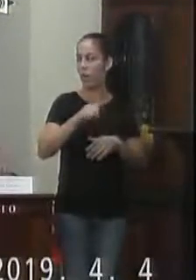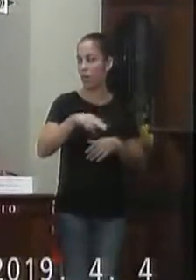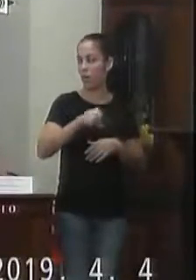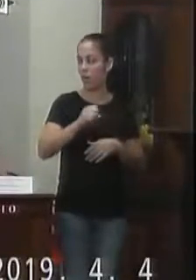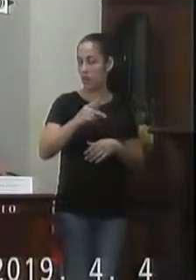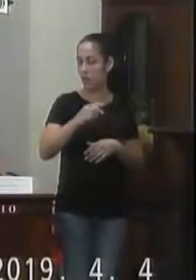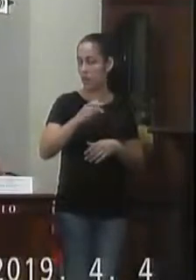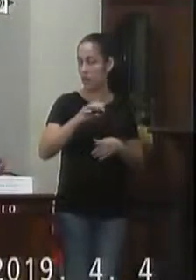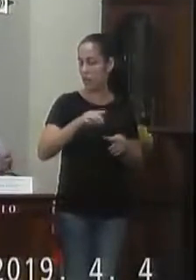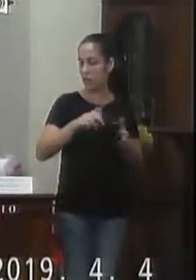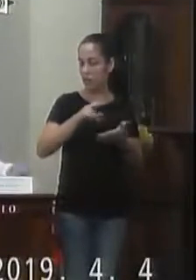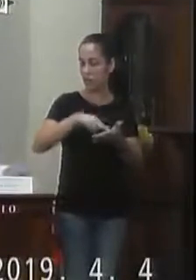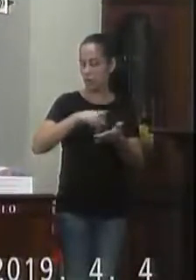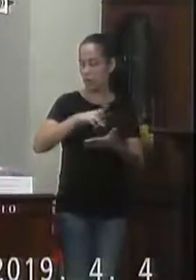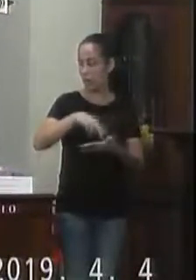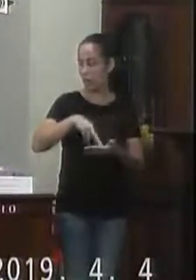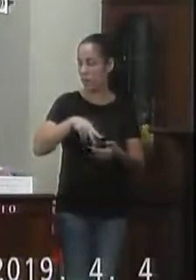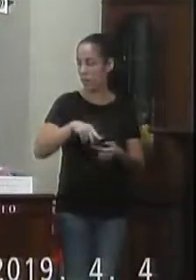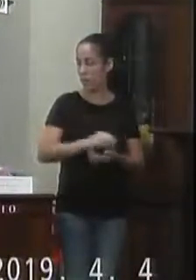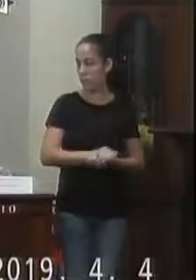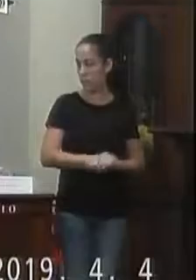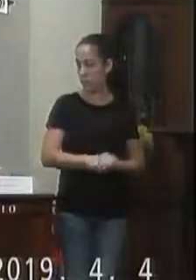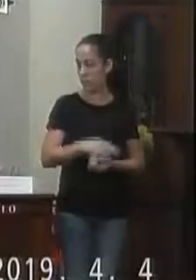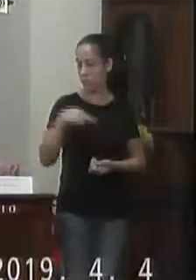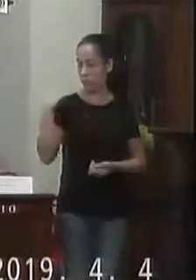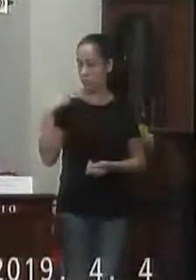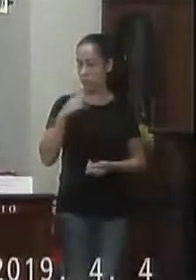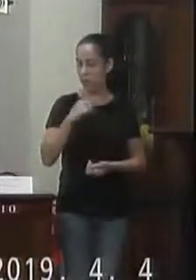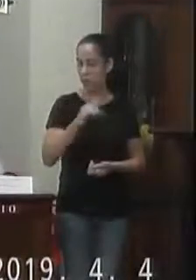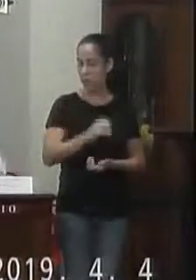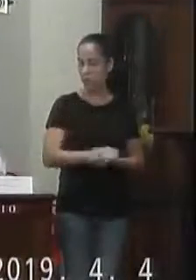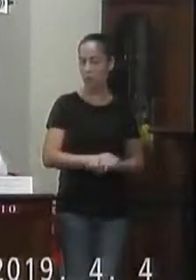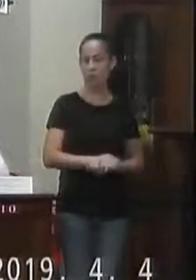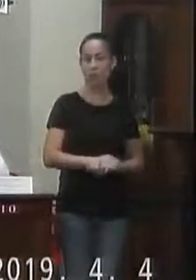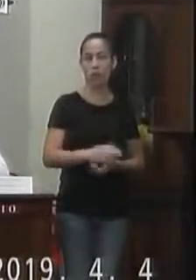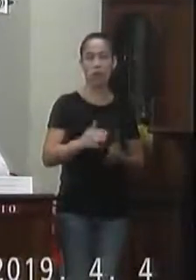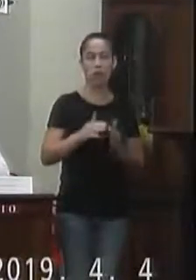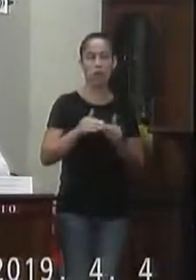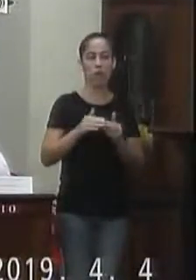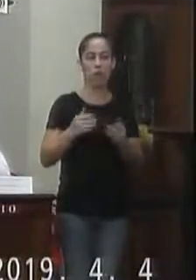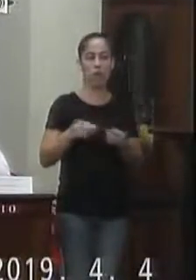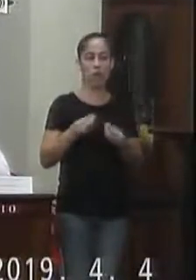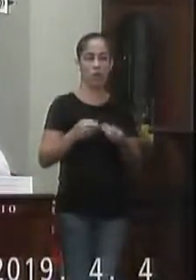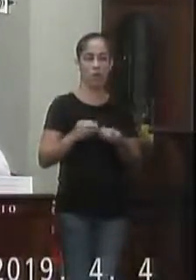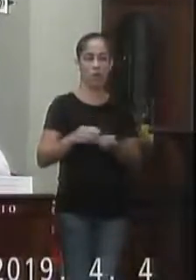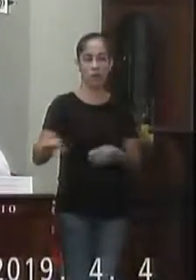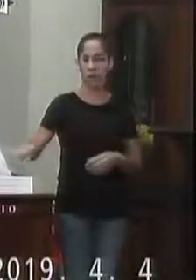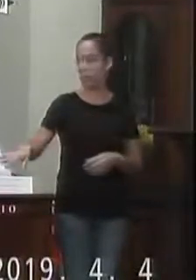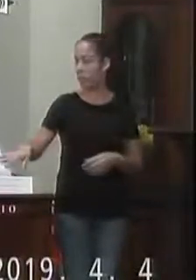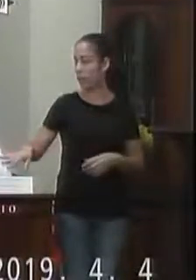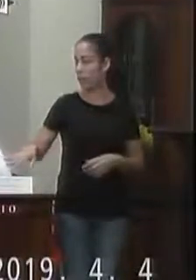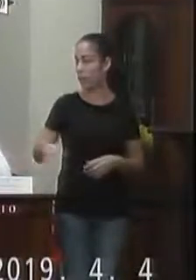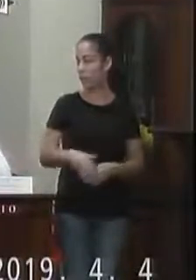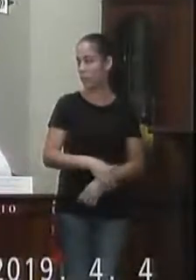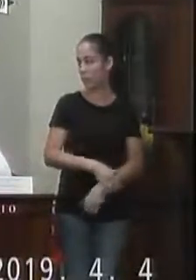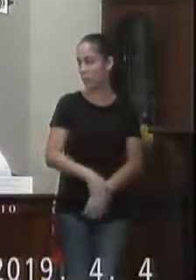Agora vamos à leitura dos requerimentos. Vereador David Nogueira, requerem ouvido em regime de